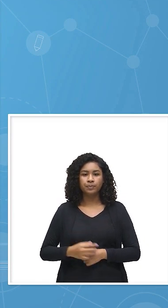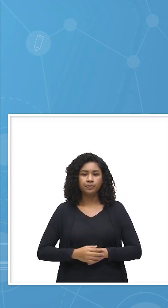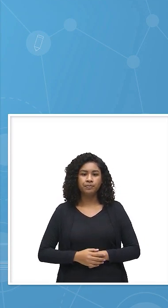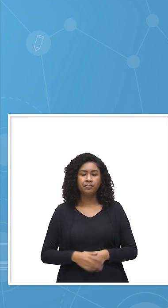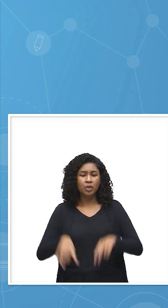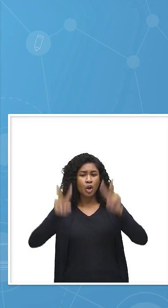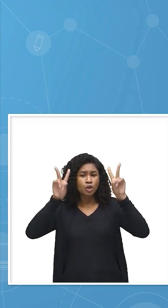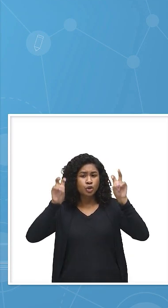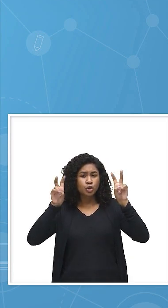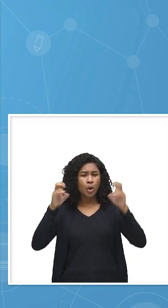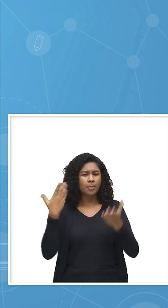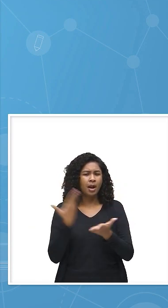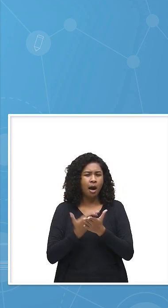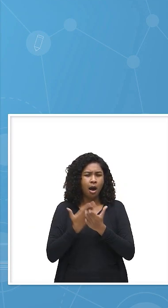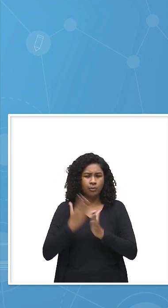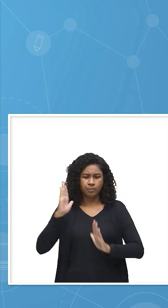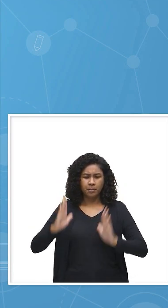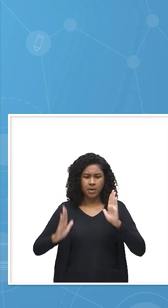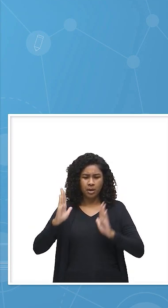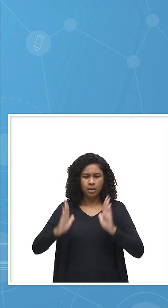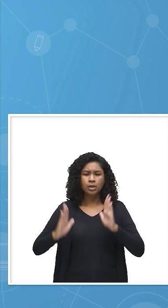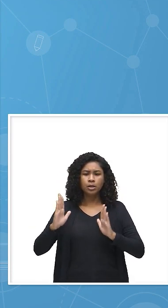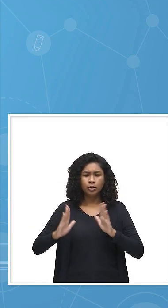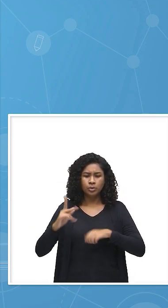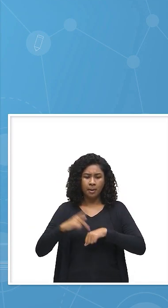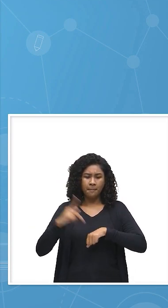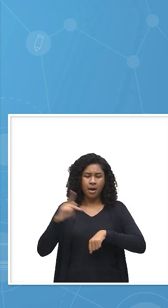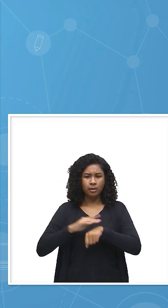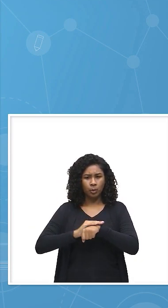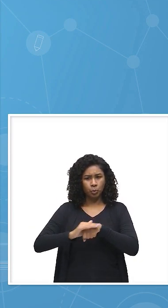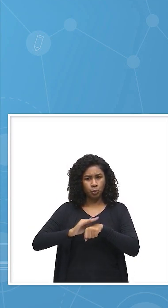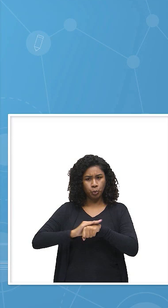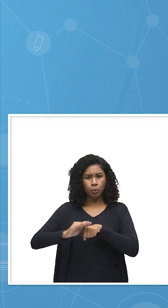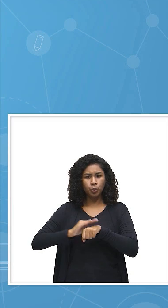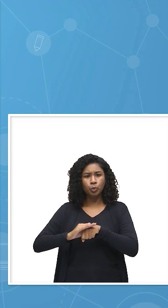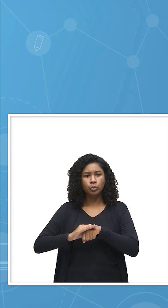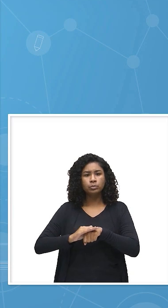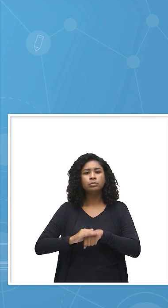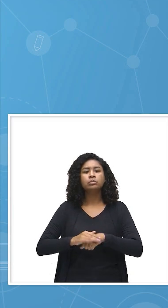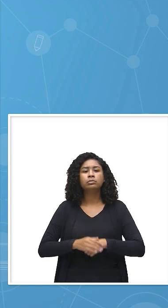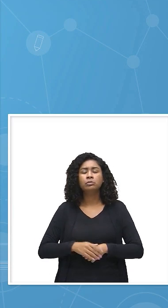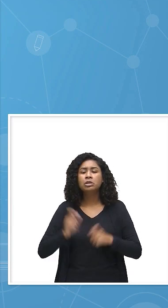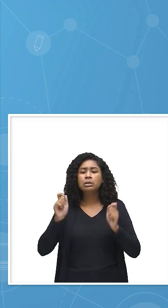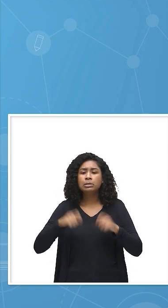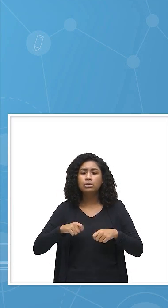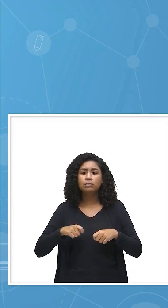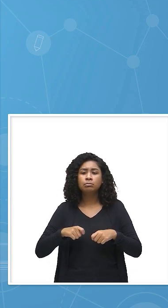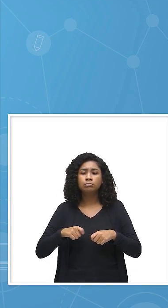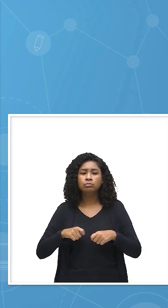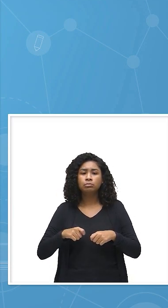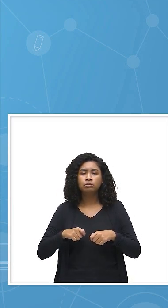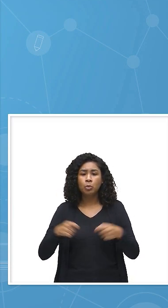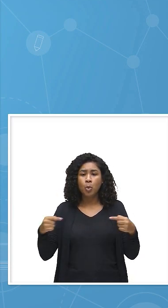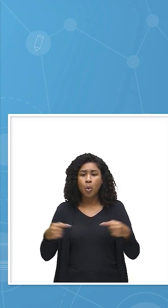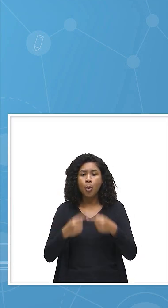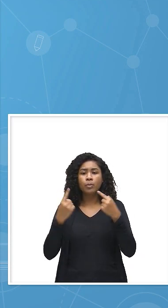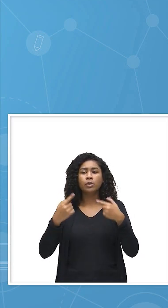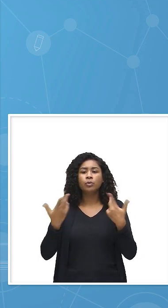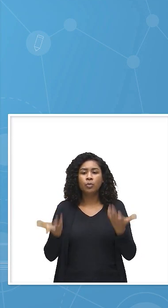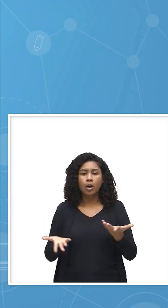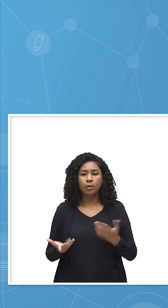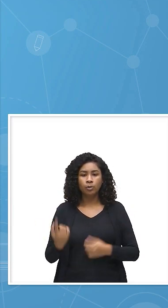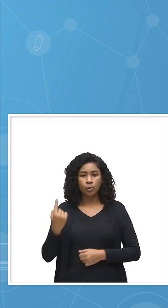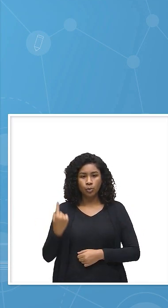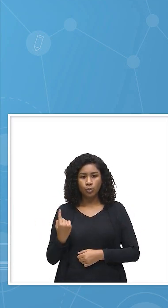em aula sobre o período neolítico e de seus conhecimentos, podemos afirmar que 1. O neolítico teve início com o desenvolvimento